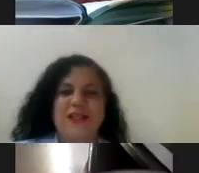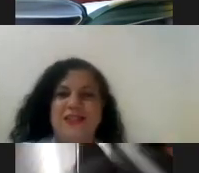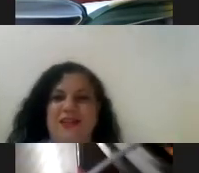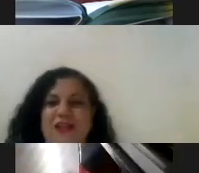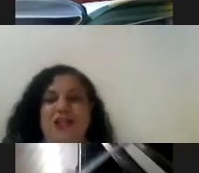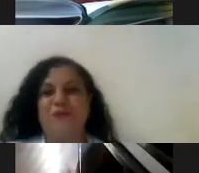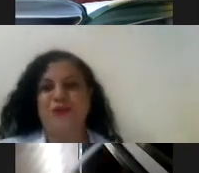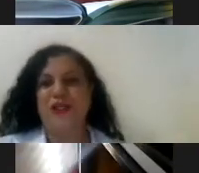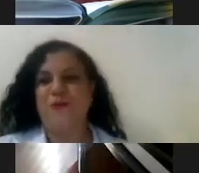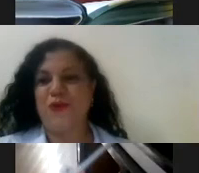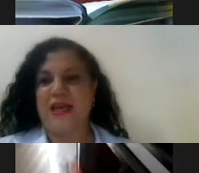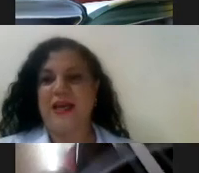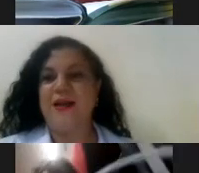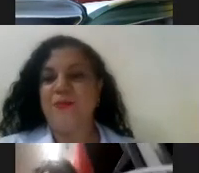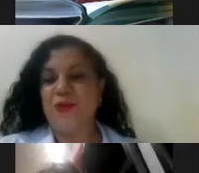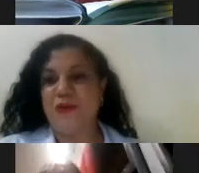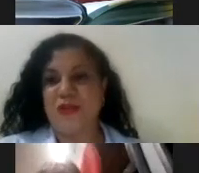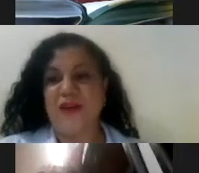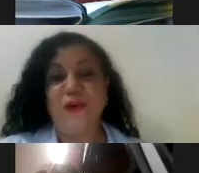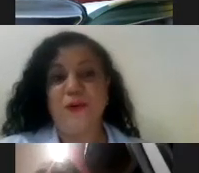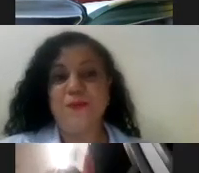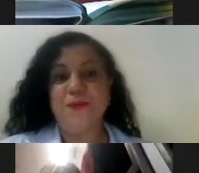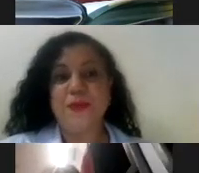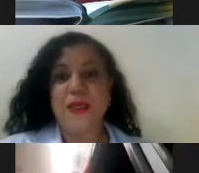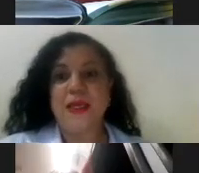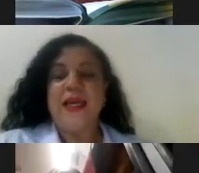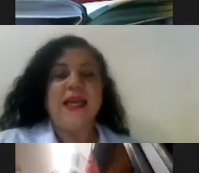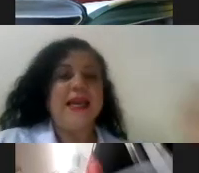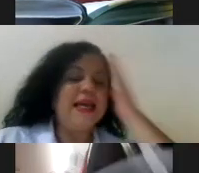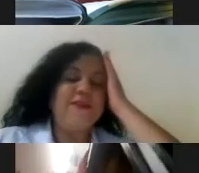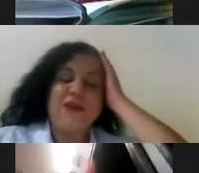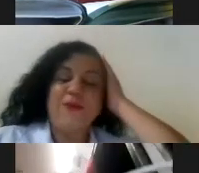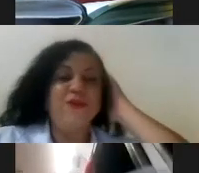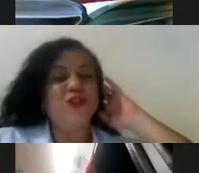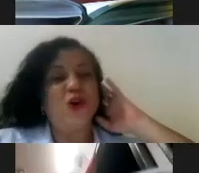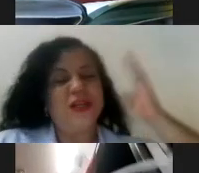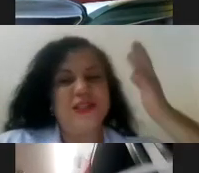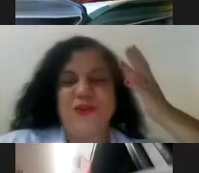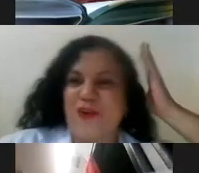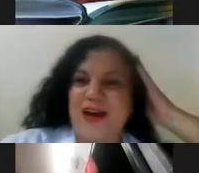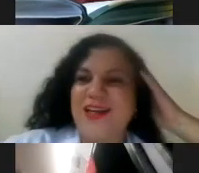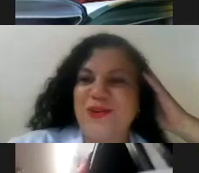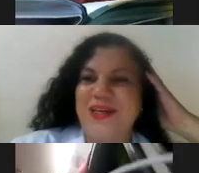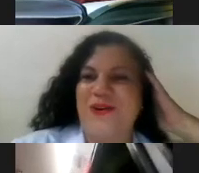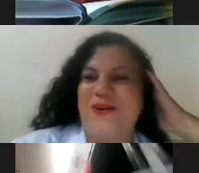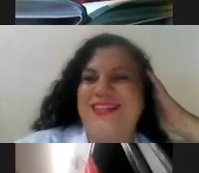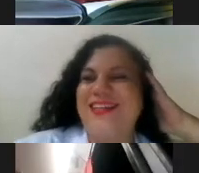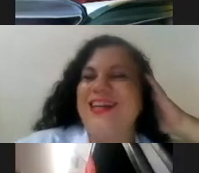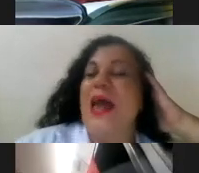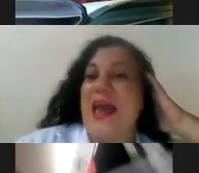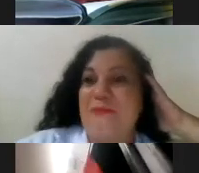assim, vai direto para o chão. Por quê? Porque não travou. E aí ela vai falar, professora, você não infarta? Eu